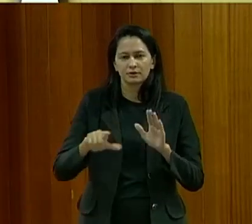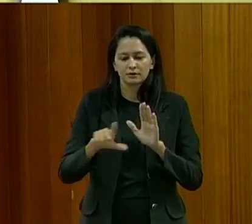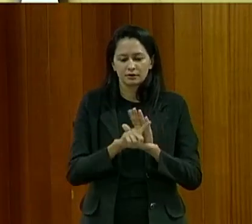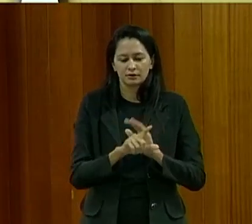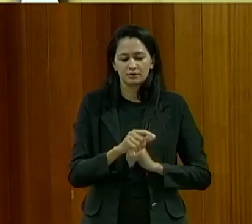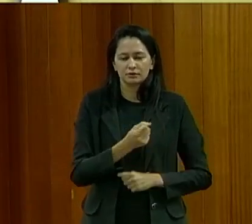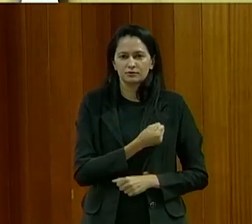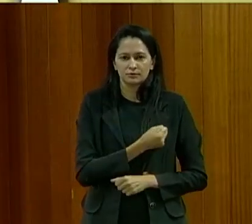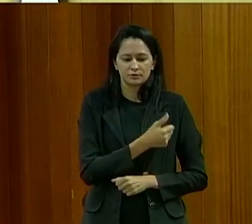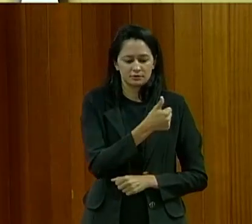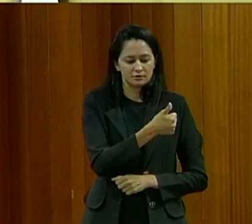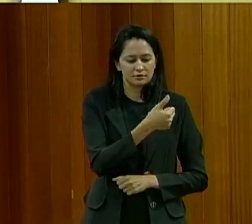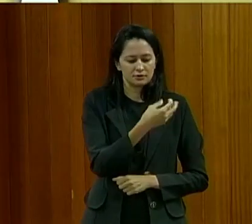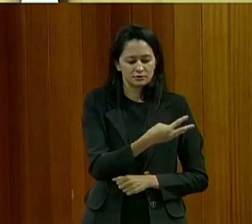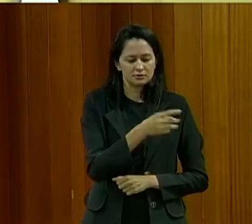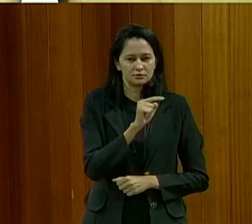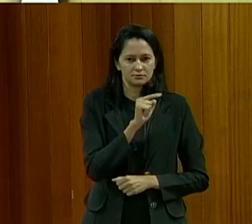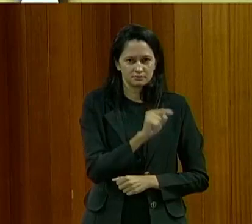de